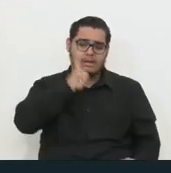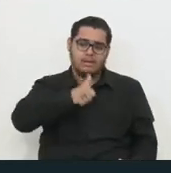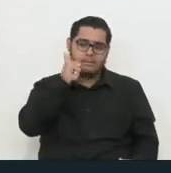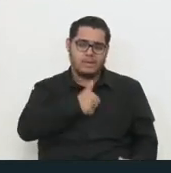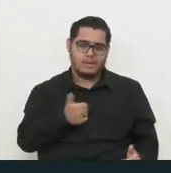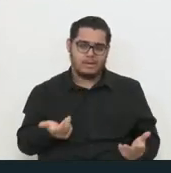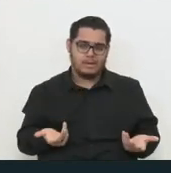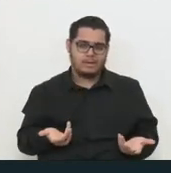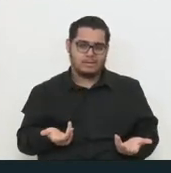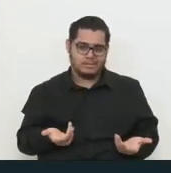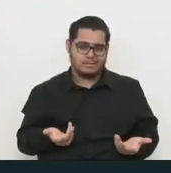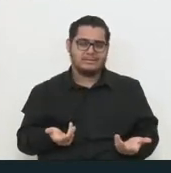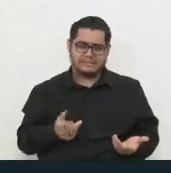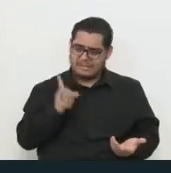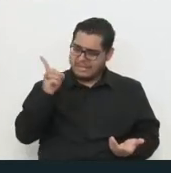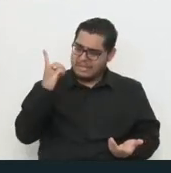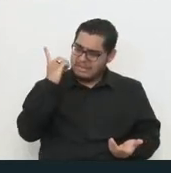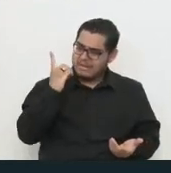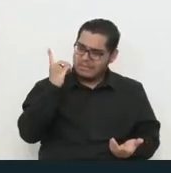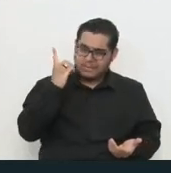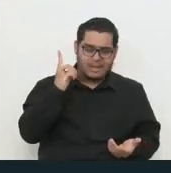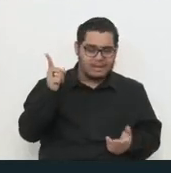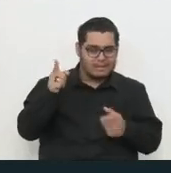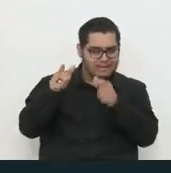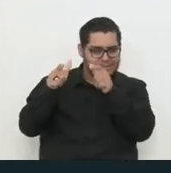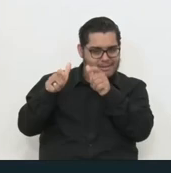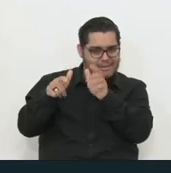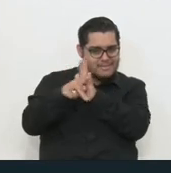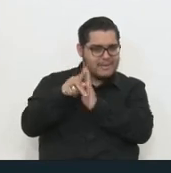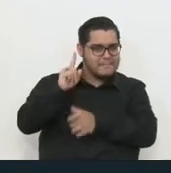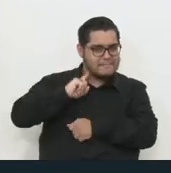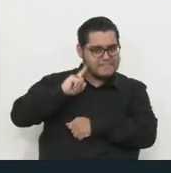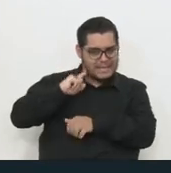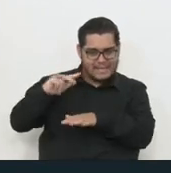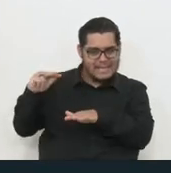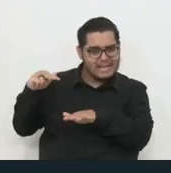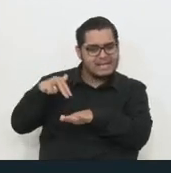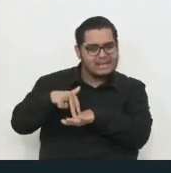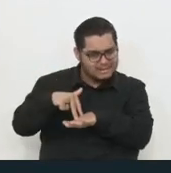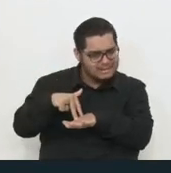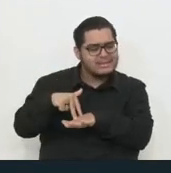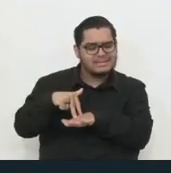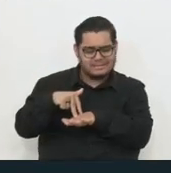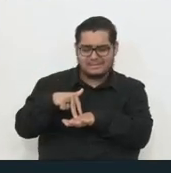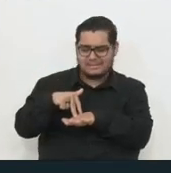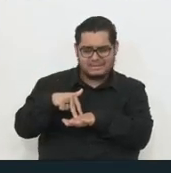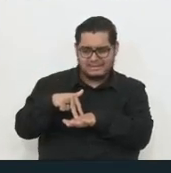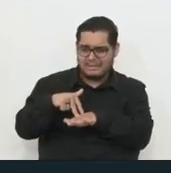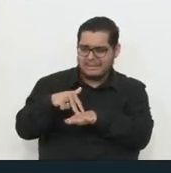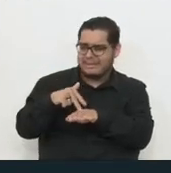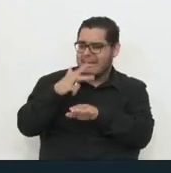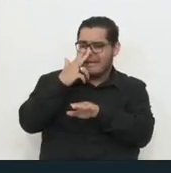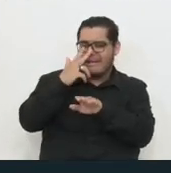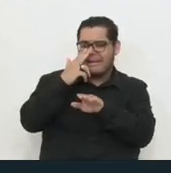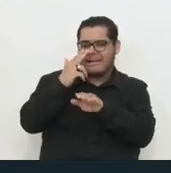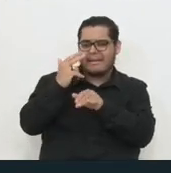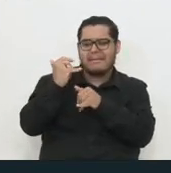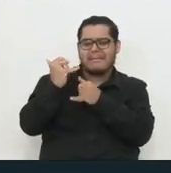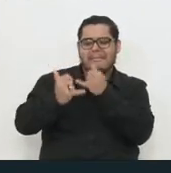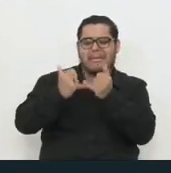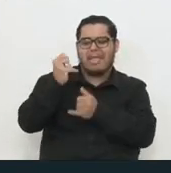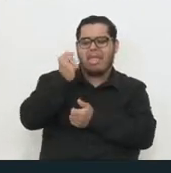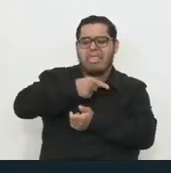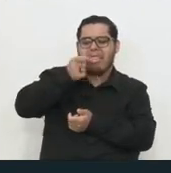este Deputado de Minas fazer tal brincadeira de mau gosto